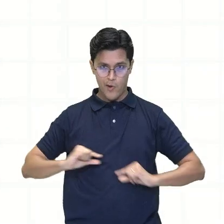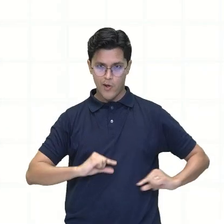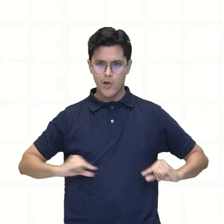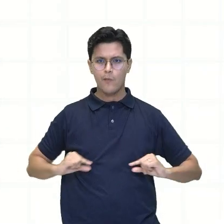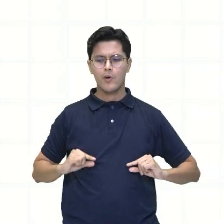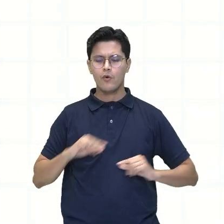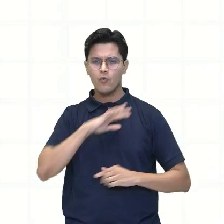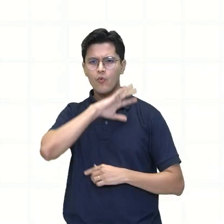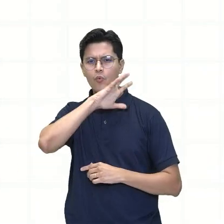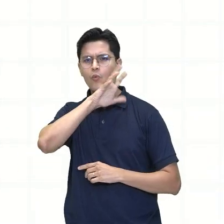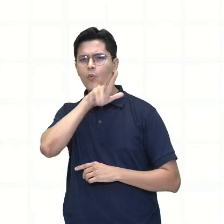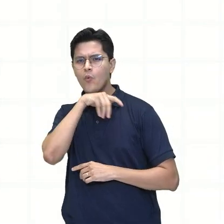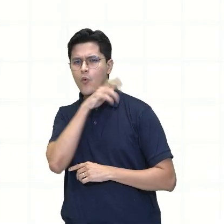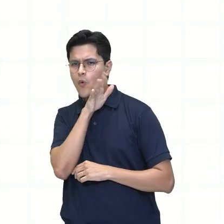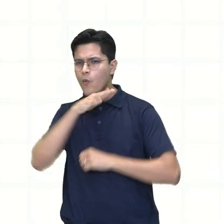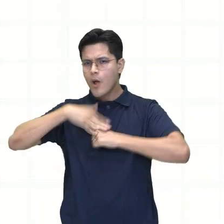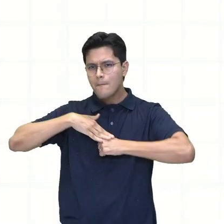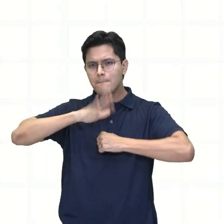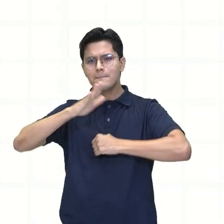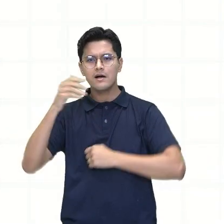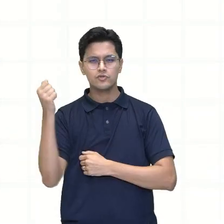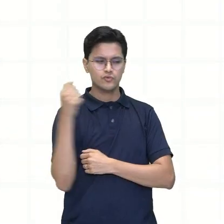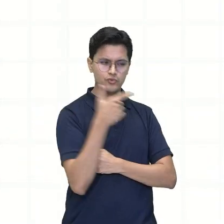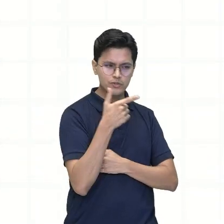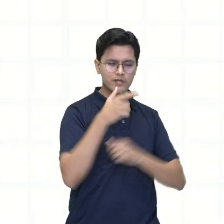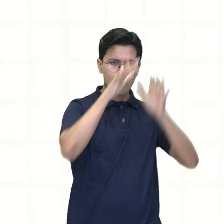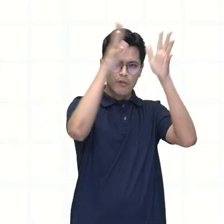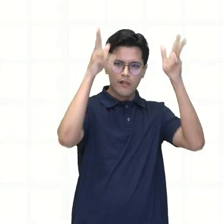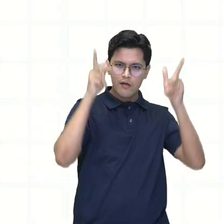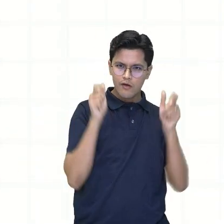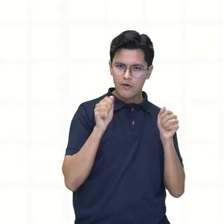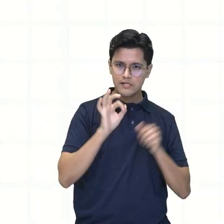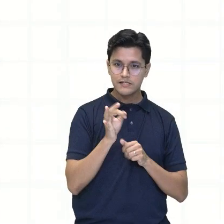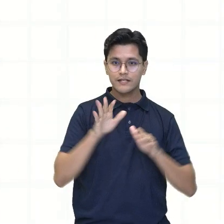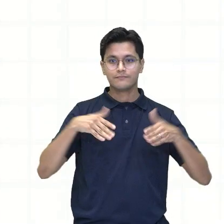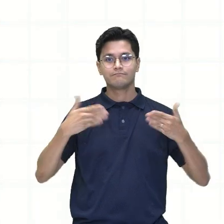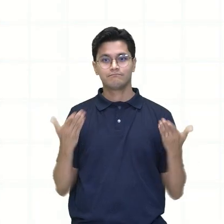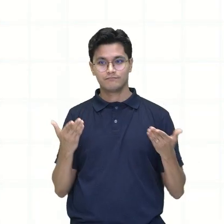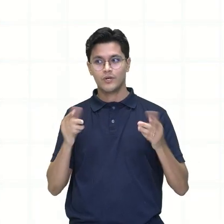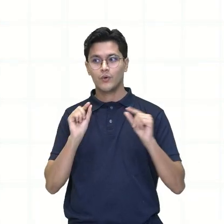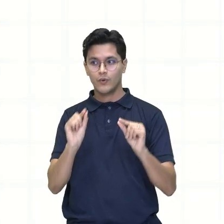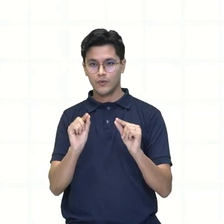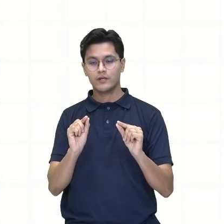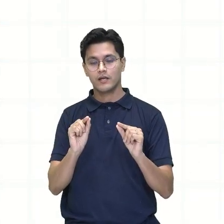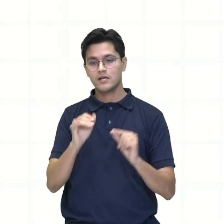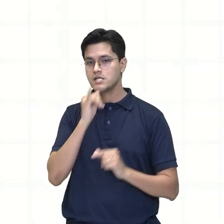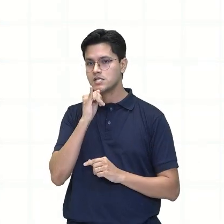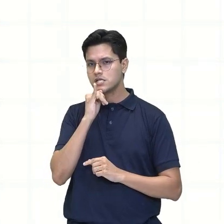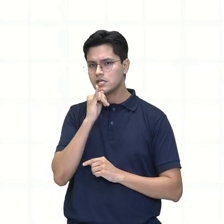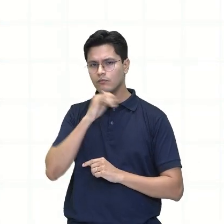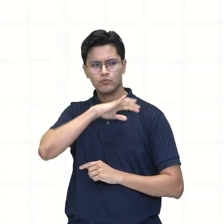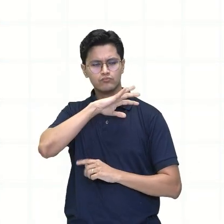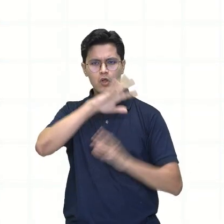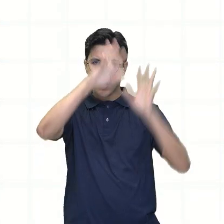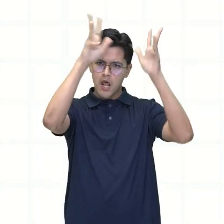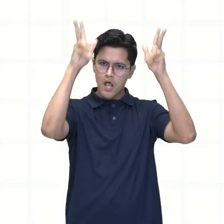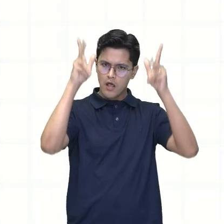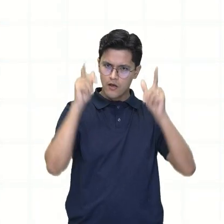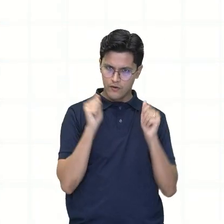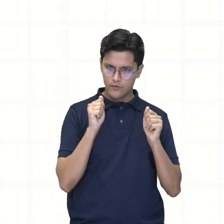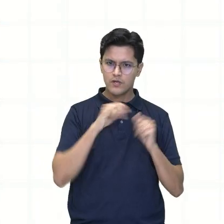ferozes, né, do que os leões. Ó, então, eles são mais ferozes. Leões são ferozes?